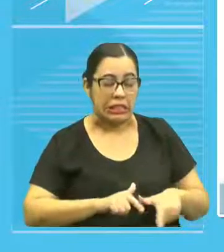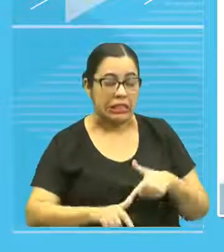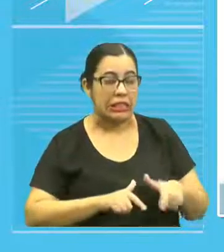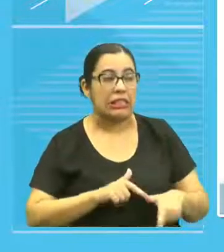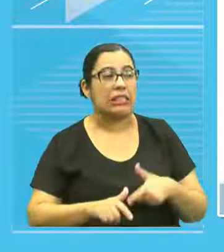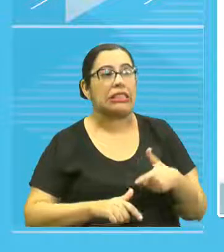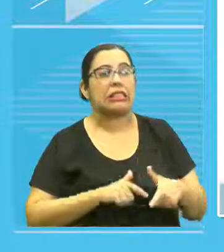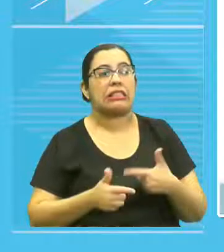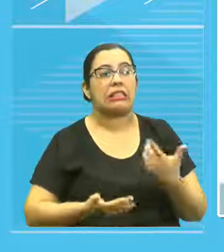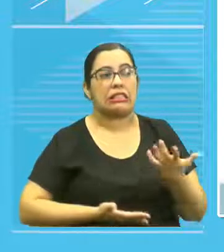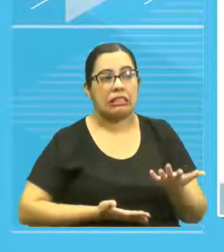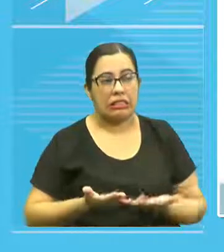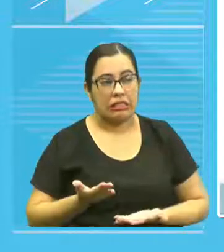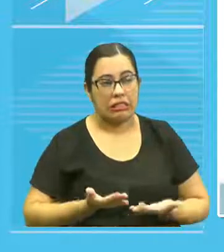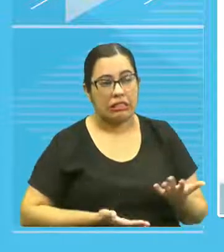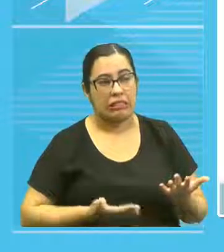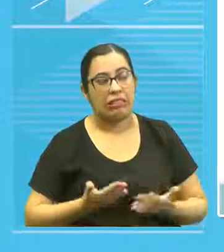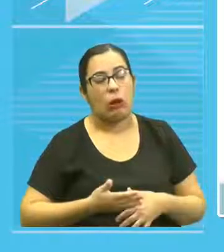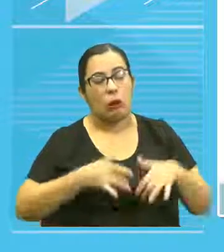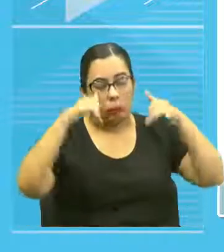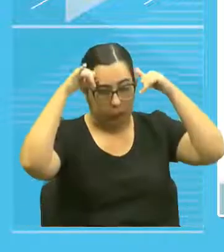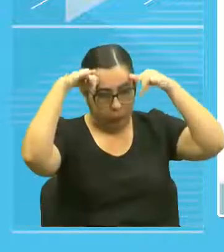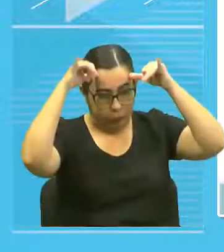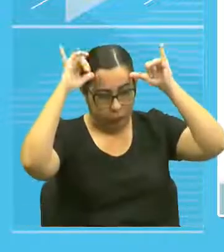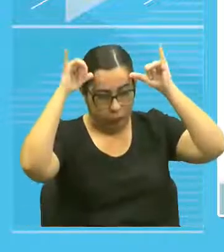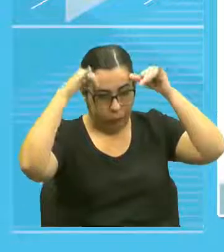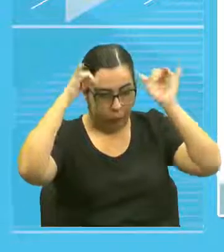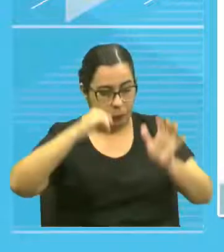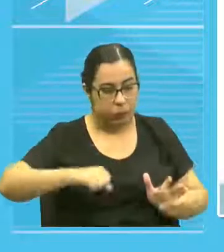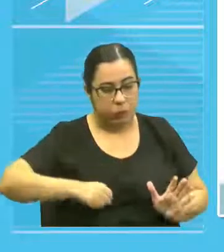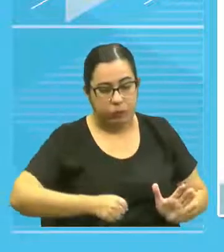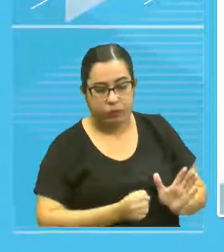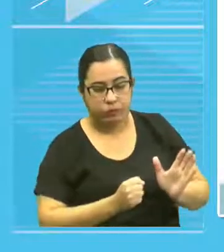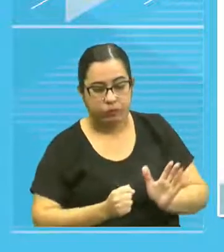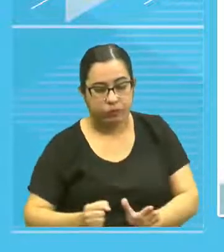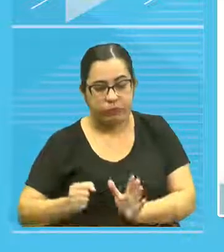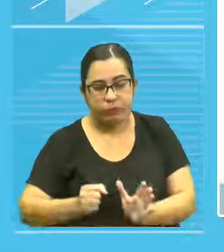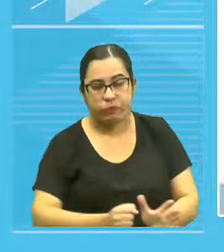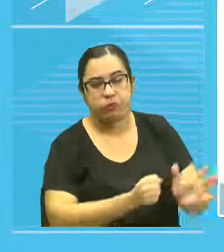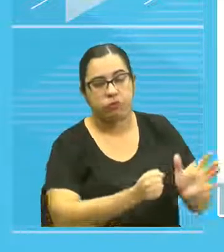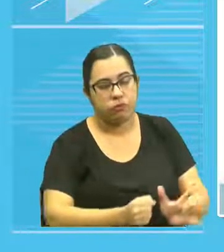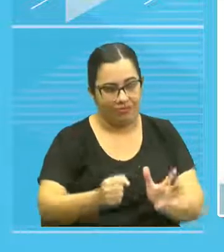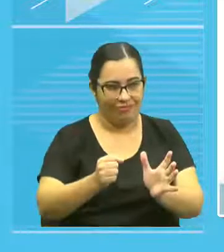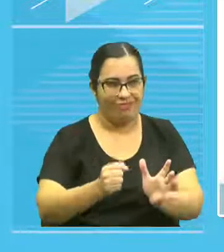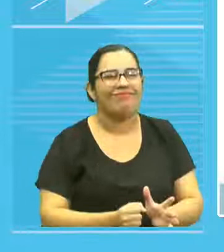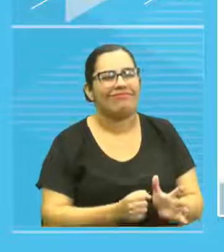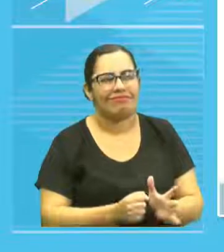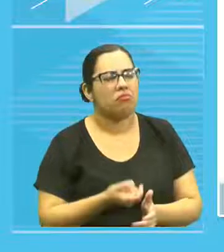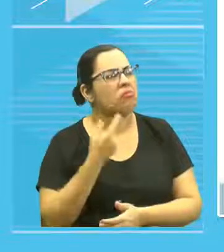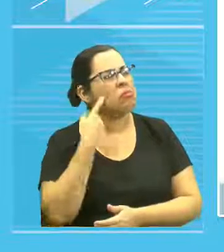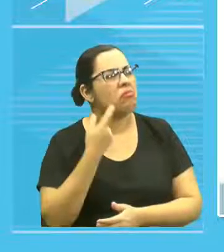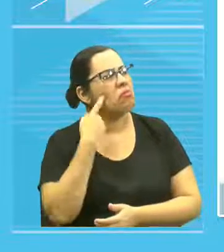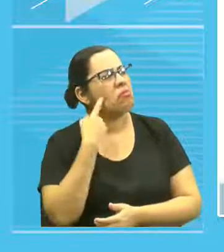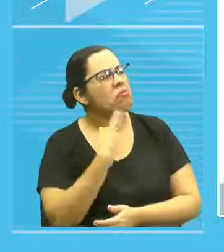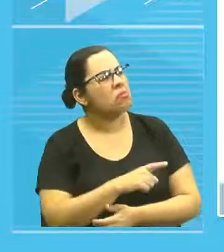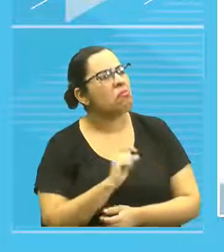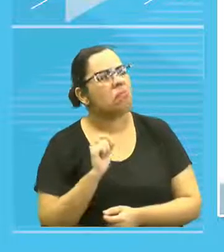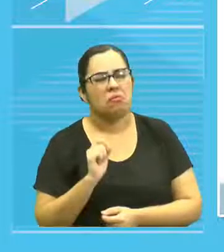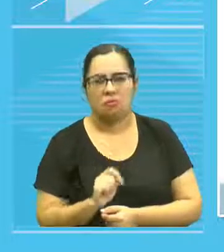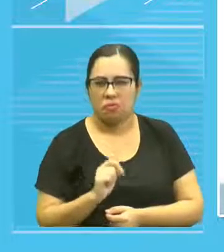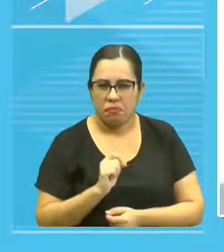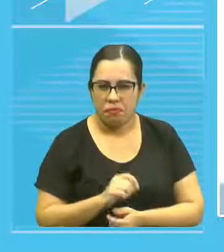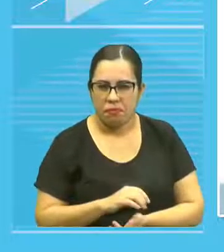monta o arranjo o boi não passo o peão e o peão